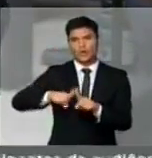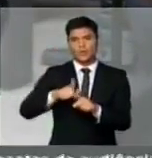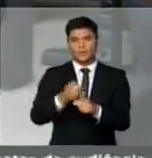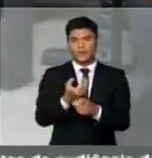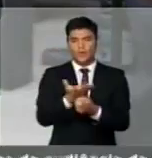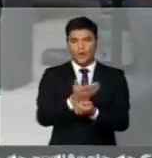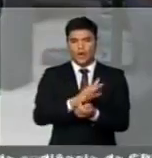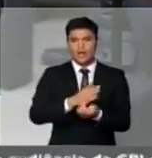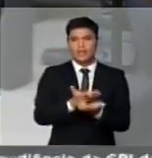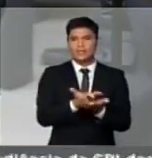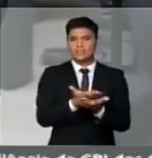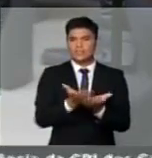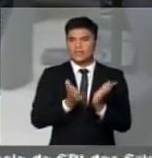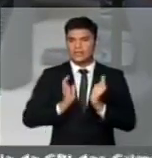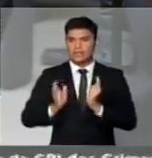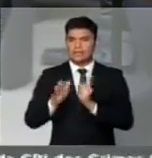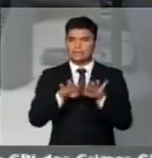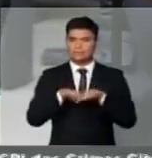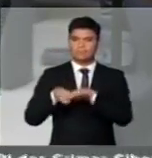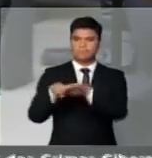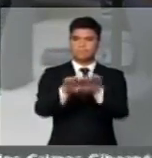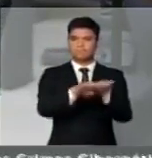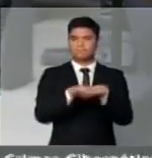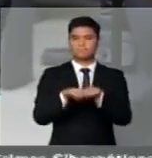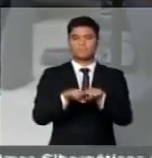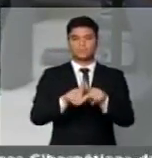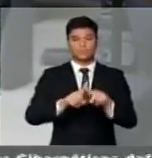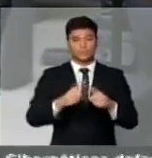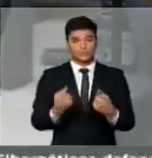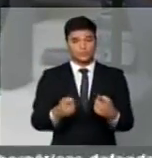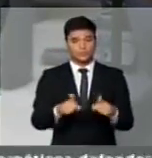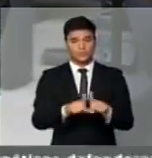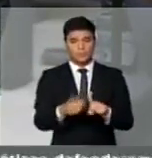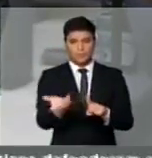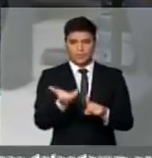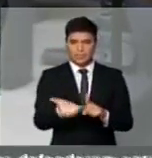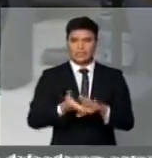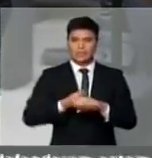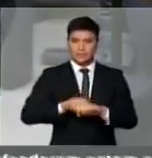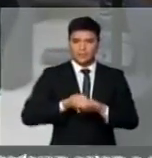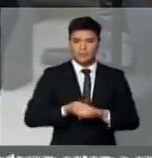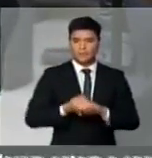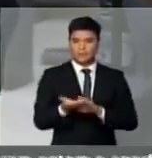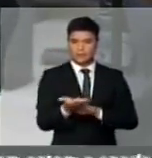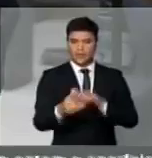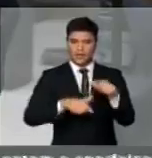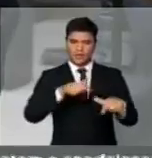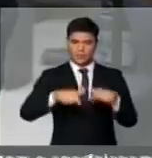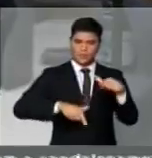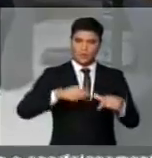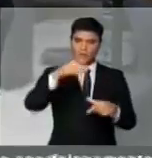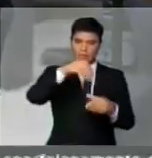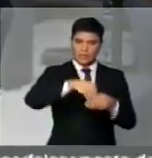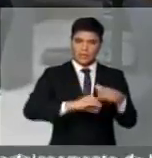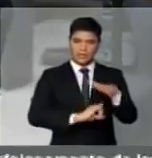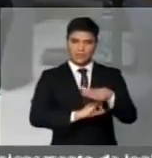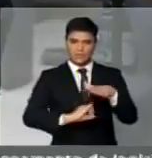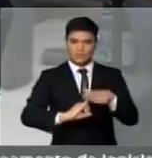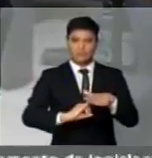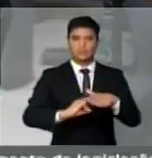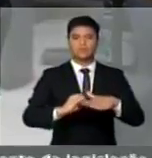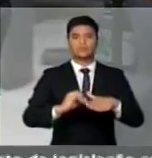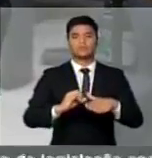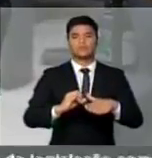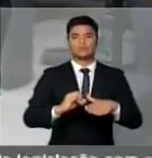riqueza e sem racismo. Nós queríamos saudar todas as atividades que foram promovidas pelo Círculo